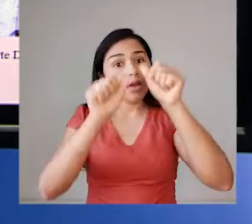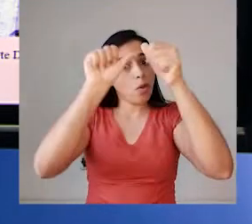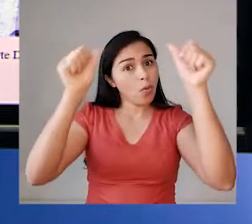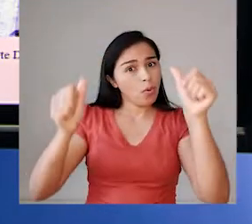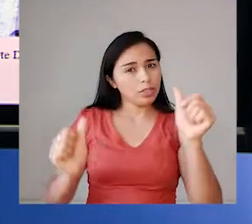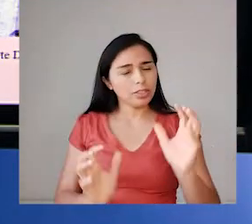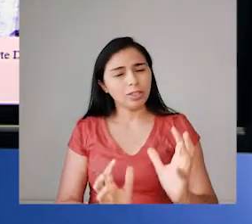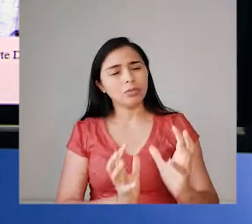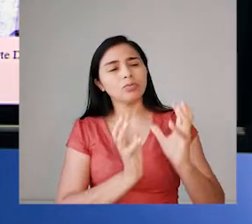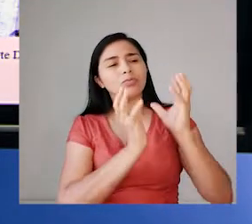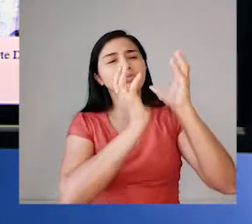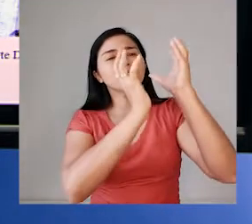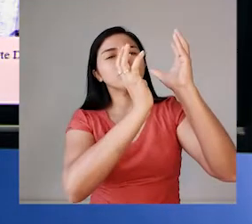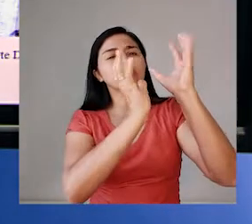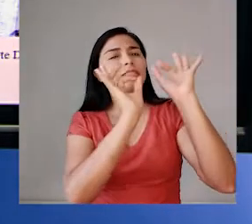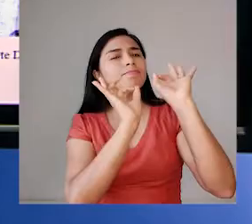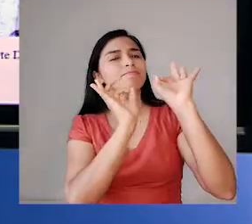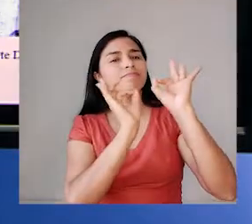no parque.